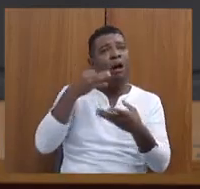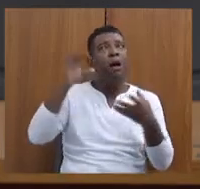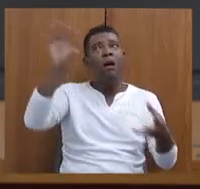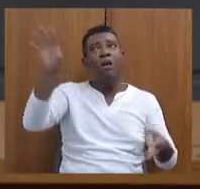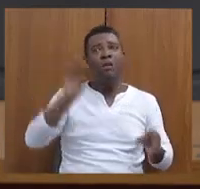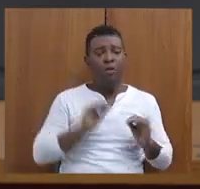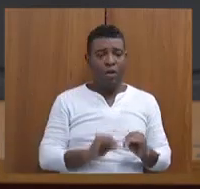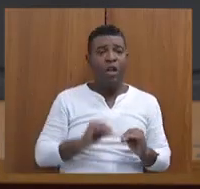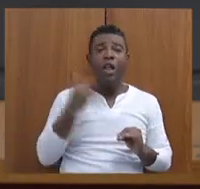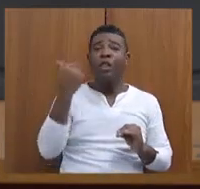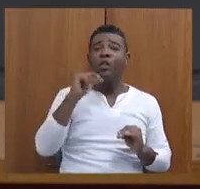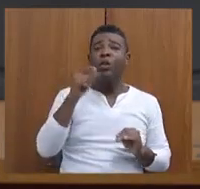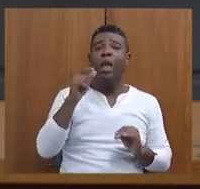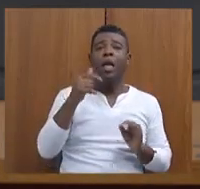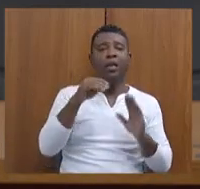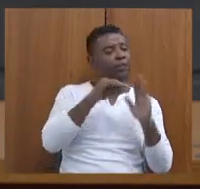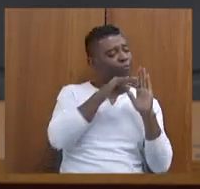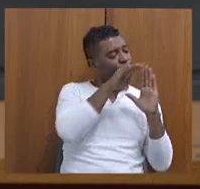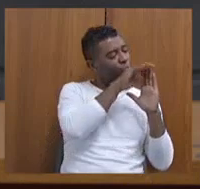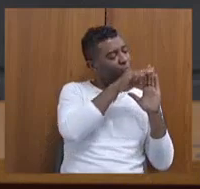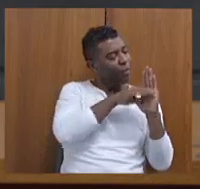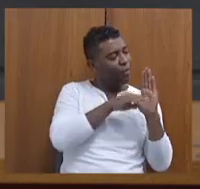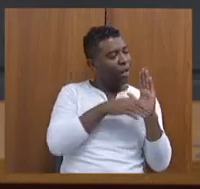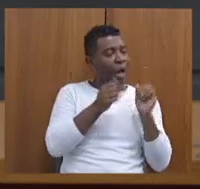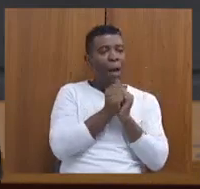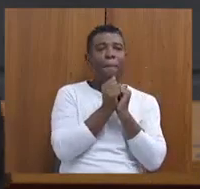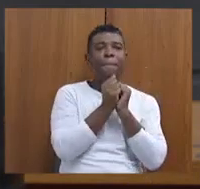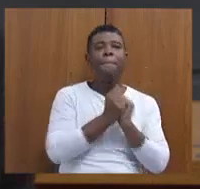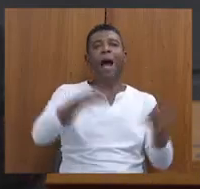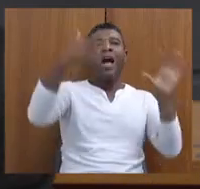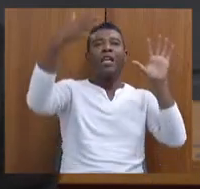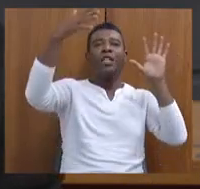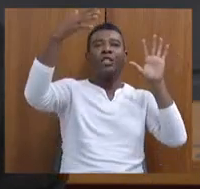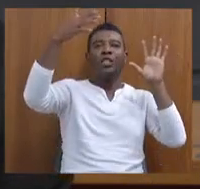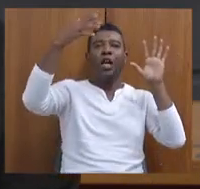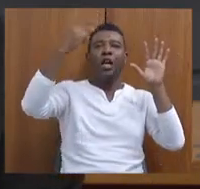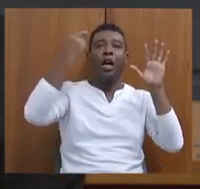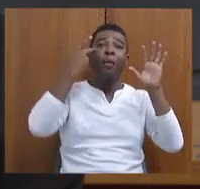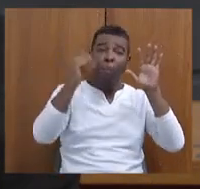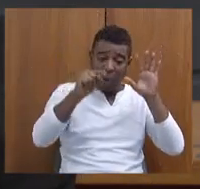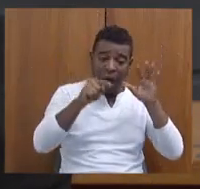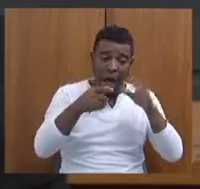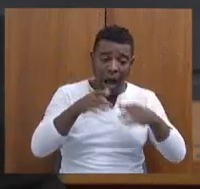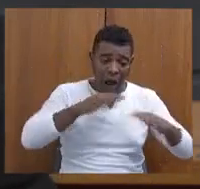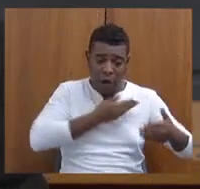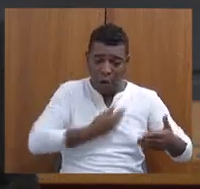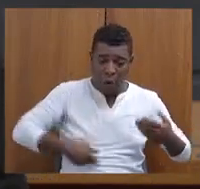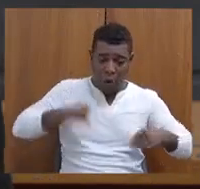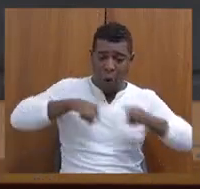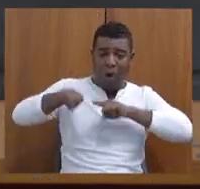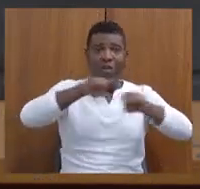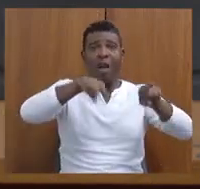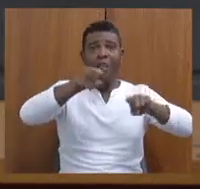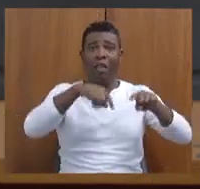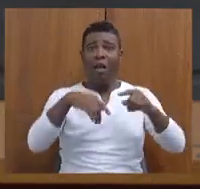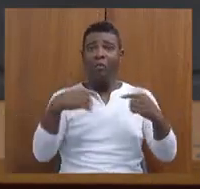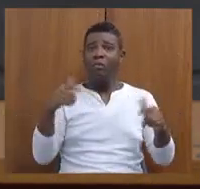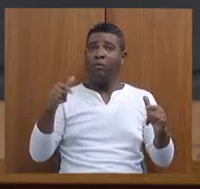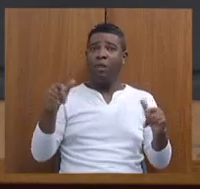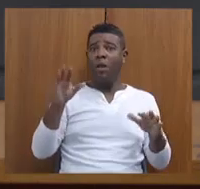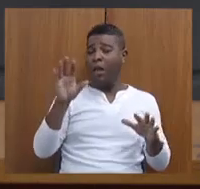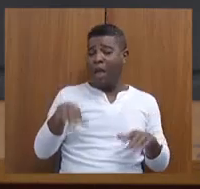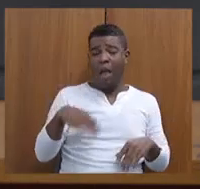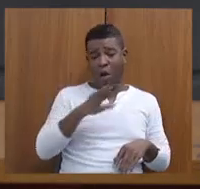governar né não tem mágica nós precisamos é fazer aquilo que o governo Zema Tem feito